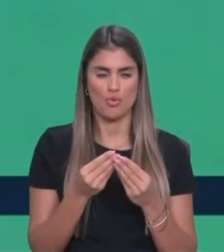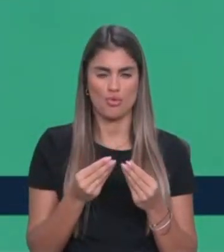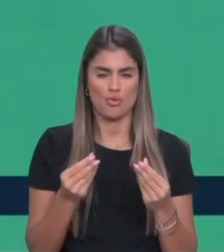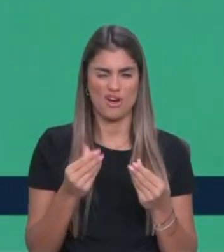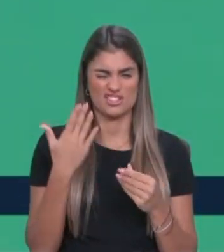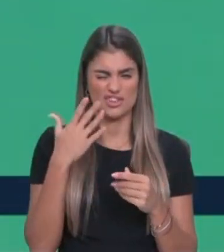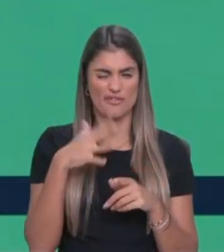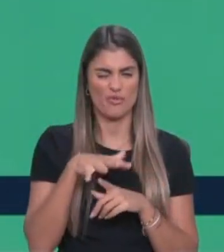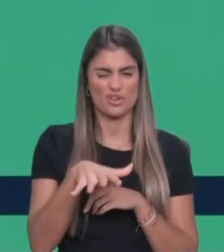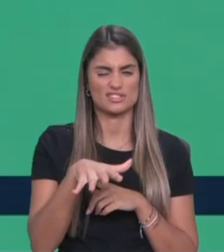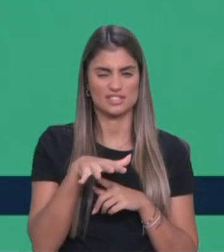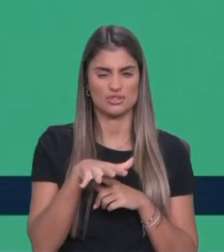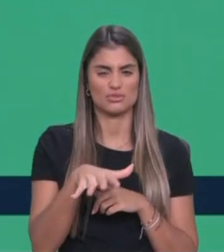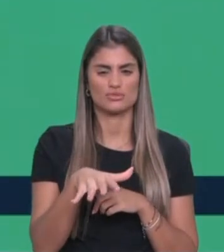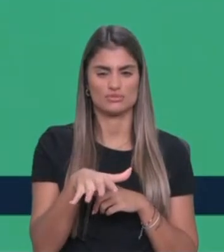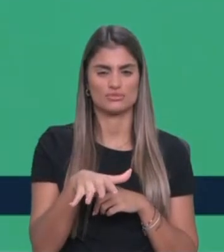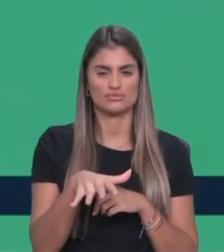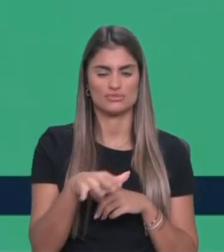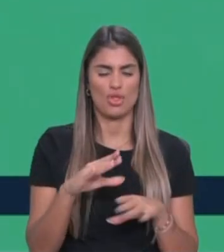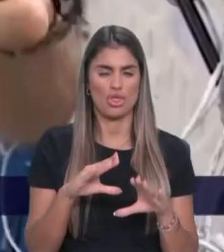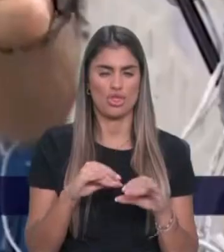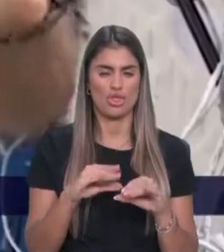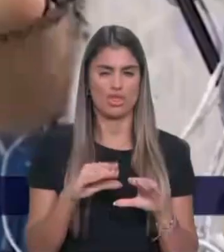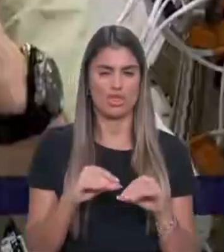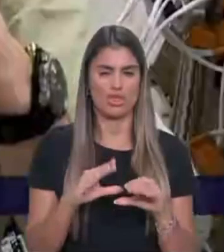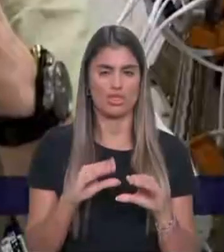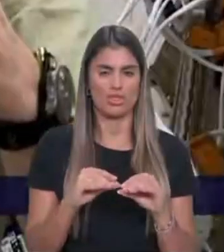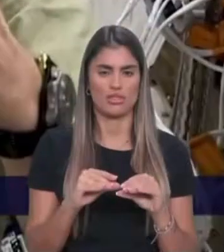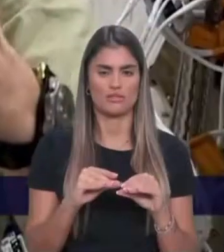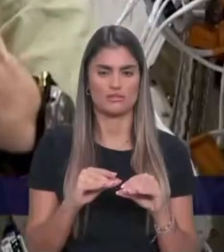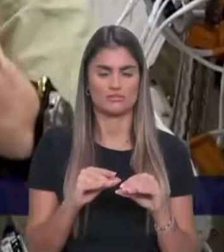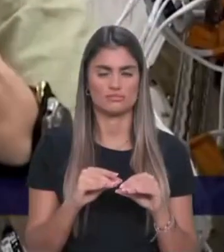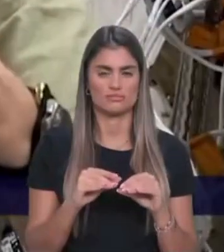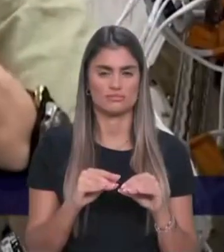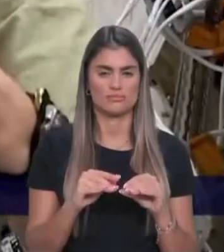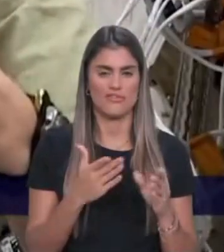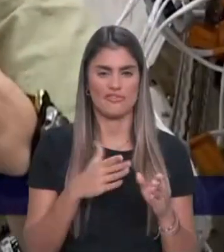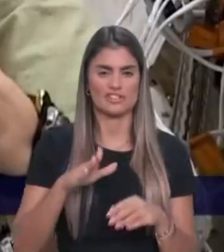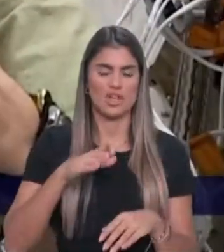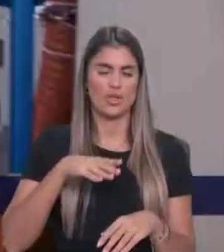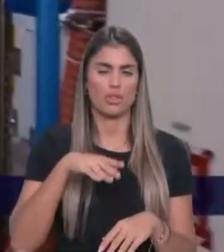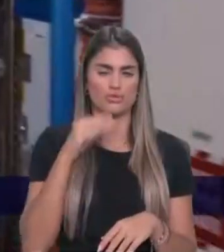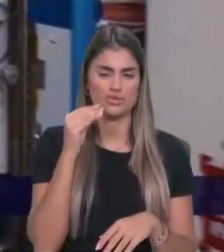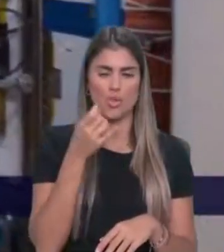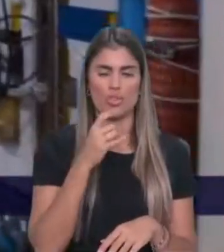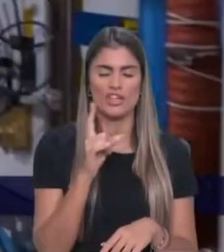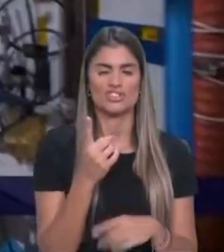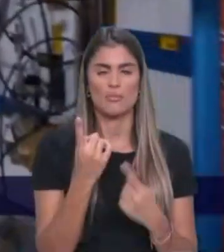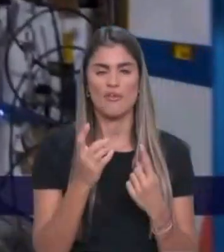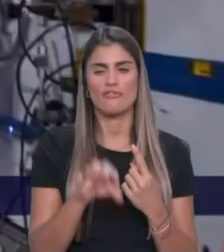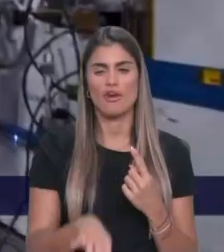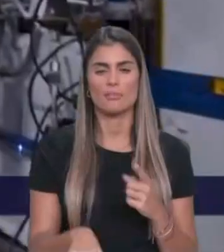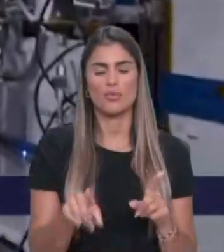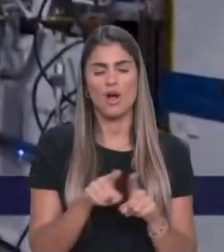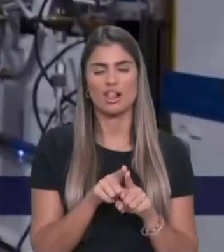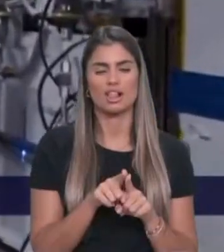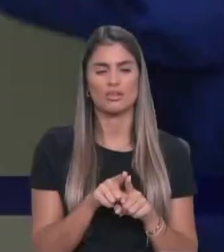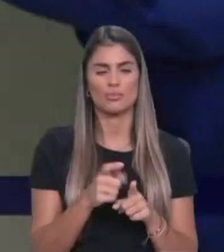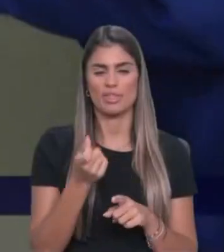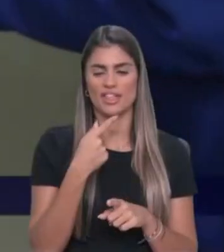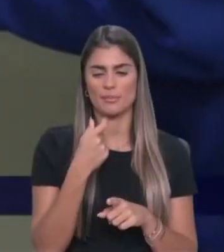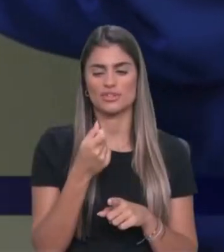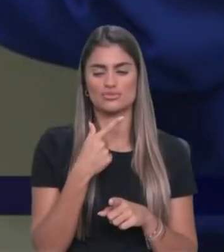interferem precisamente nessas substâncias esponjosas, portanto numa fase adulta, e impedem de certa forma a eficácia dos